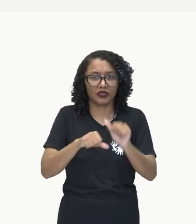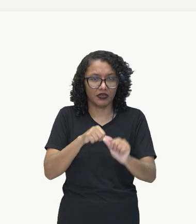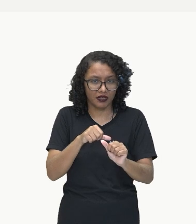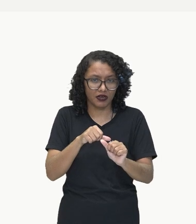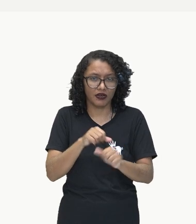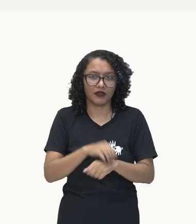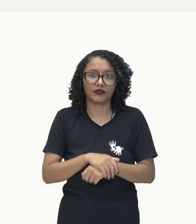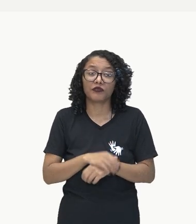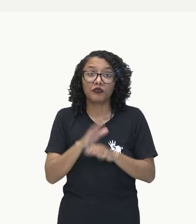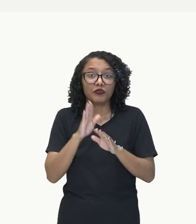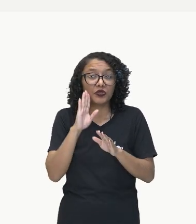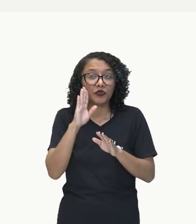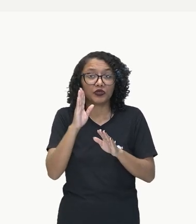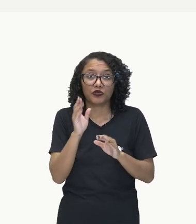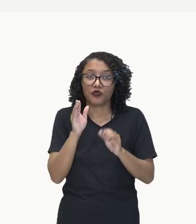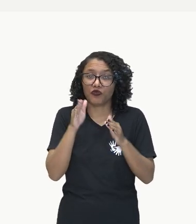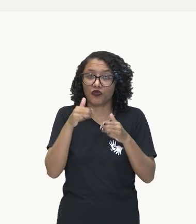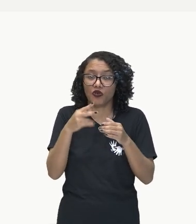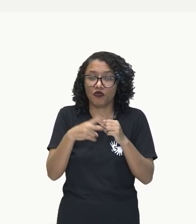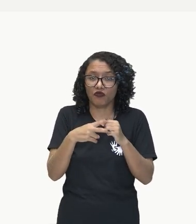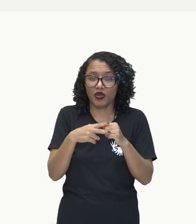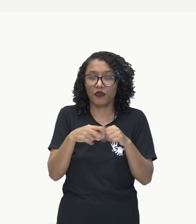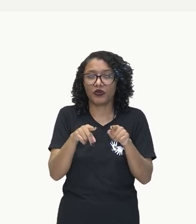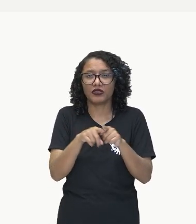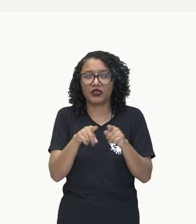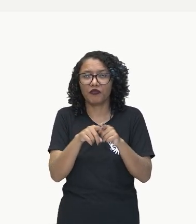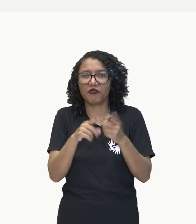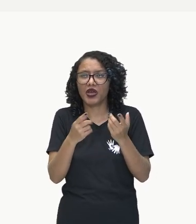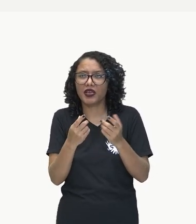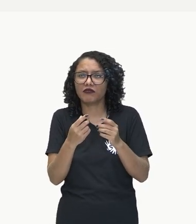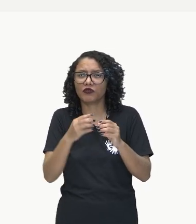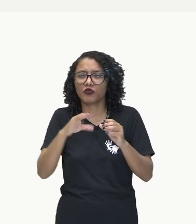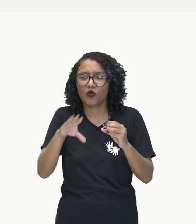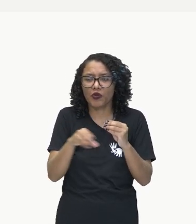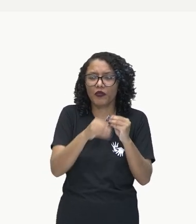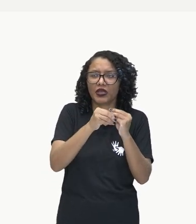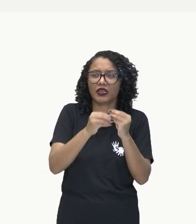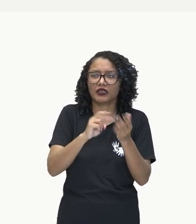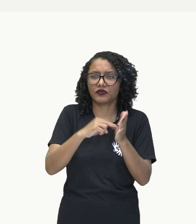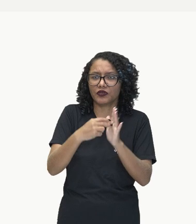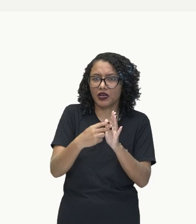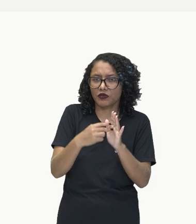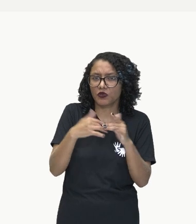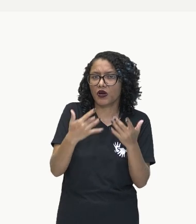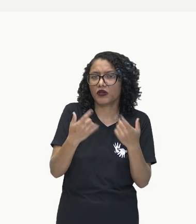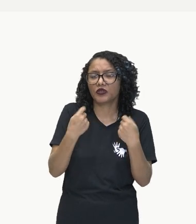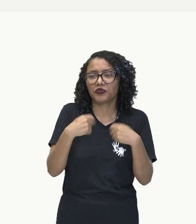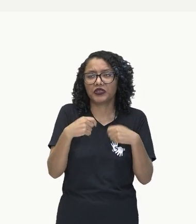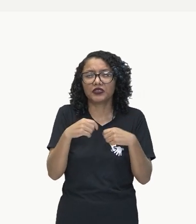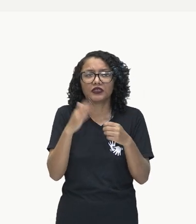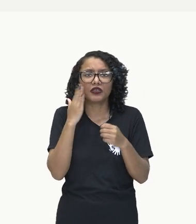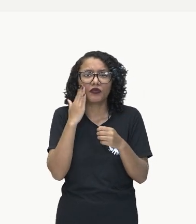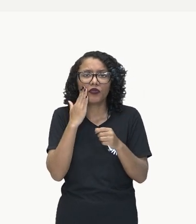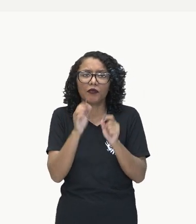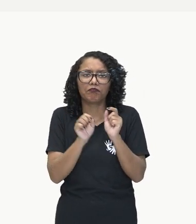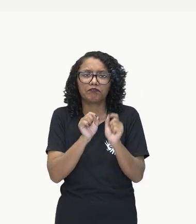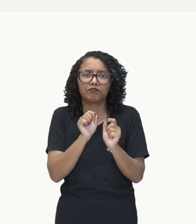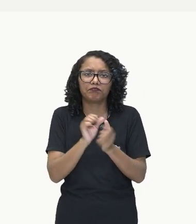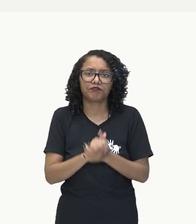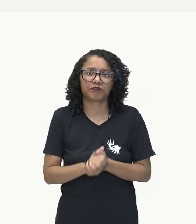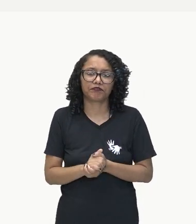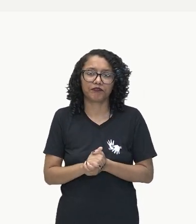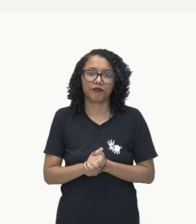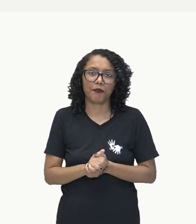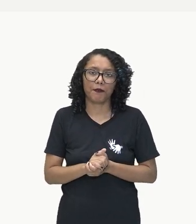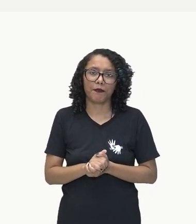os verbos, e quais sentidos eles vão adicionar. E a gente vai ver principalmente na prática, como